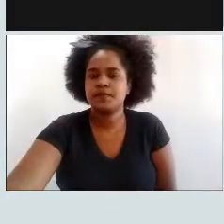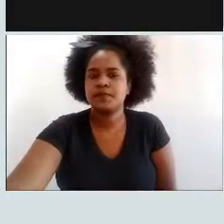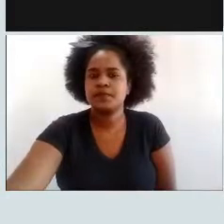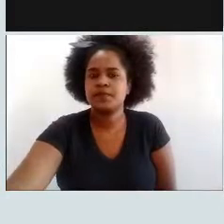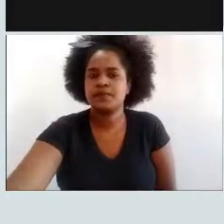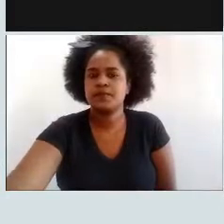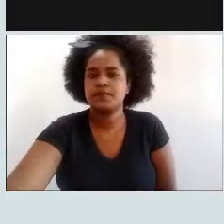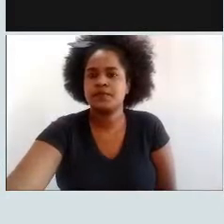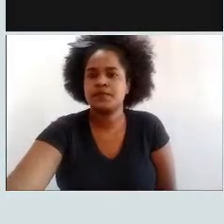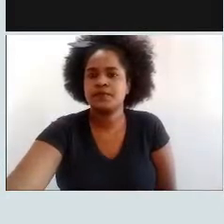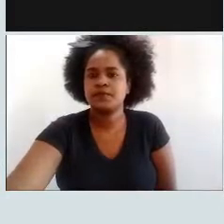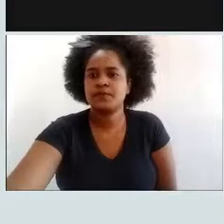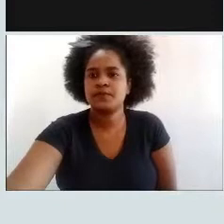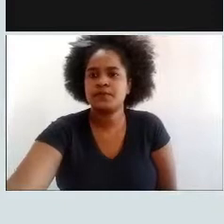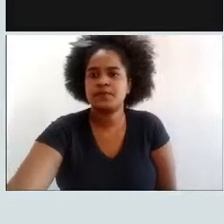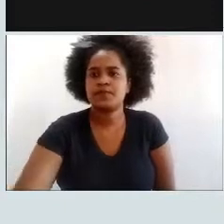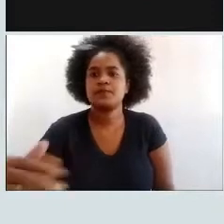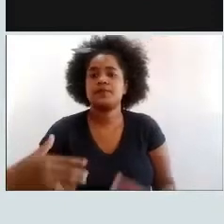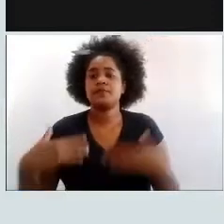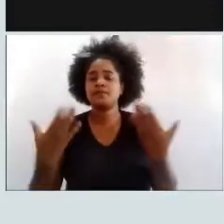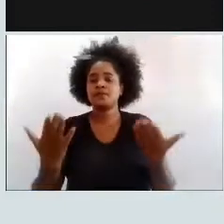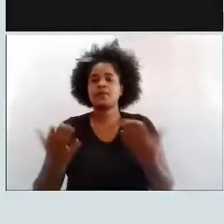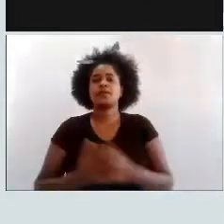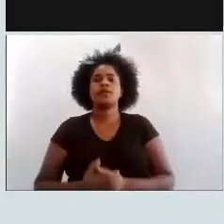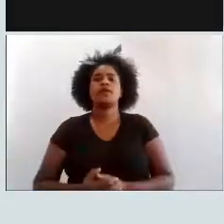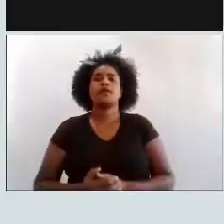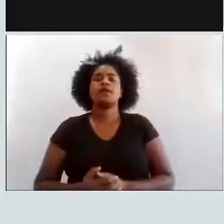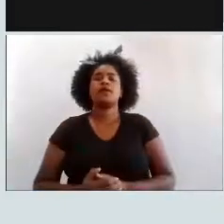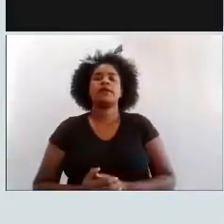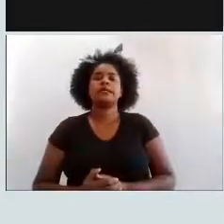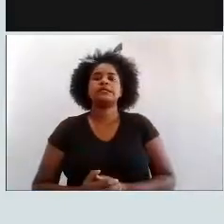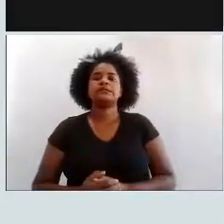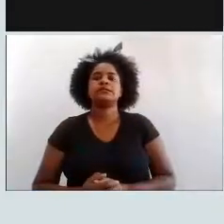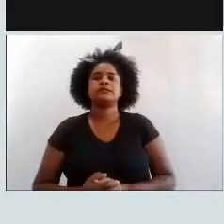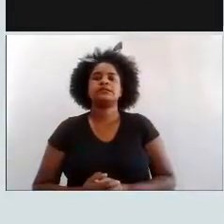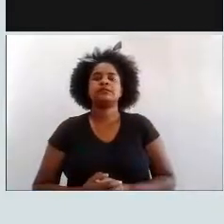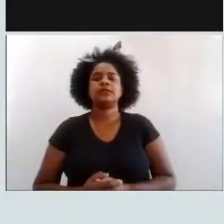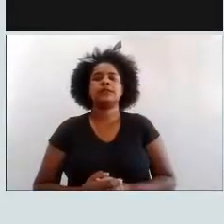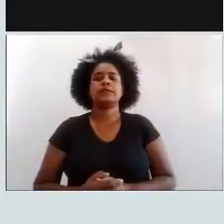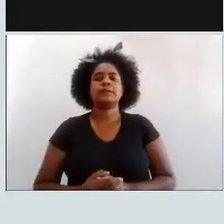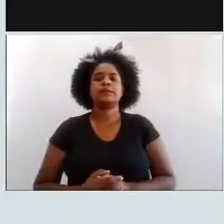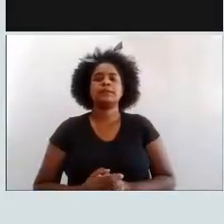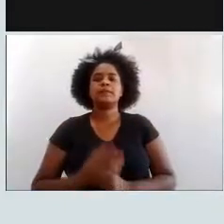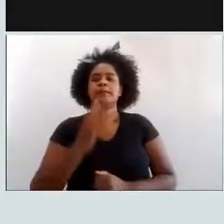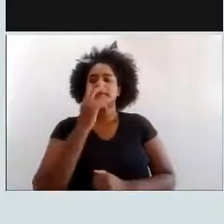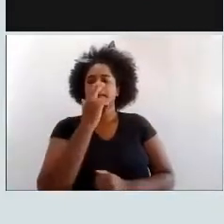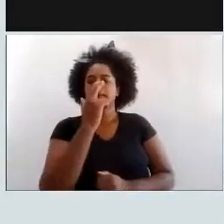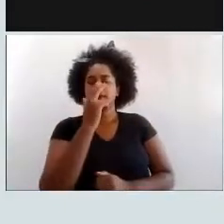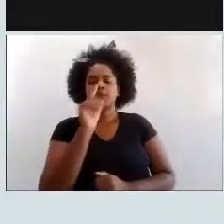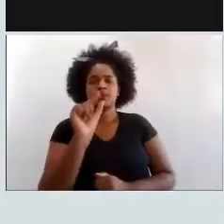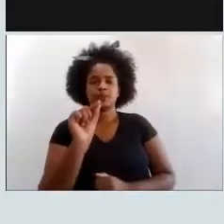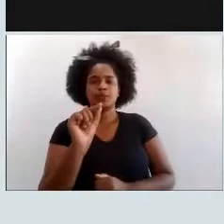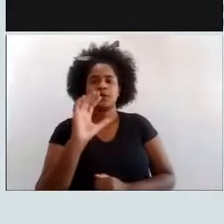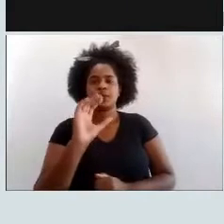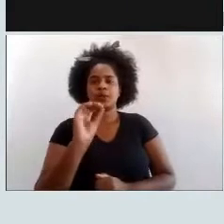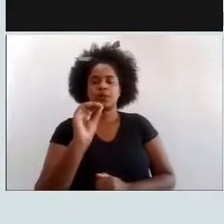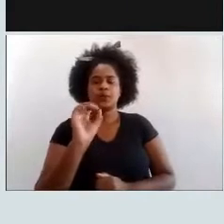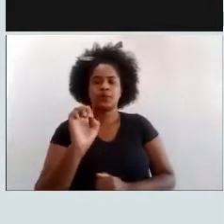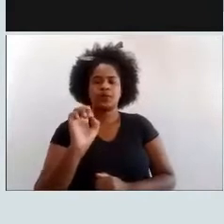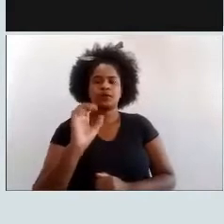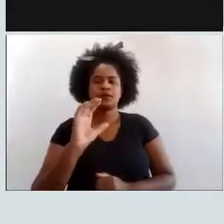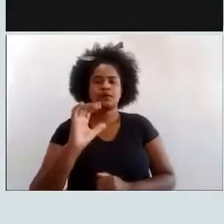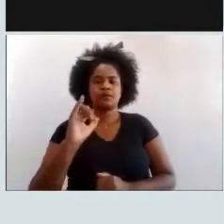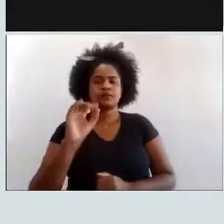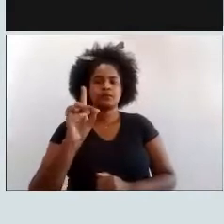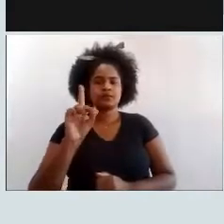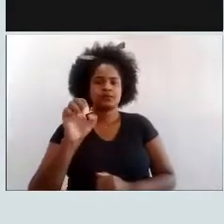É, é como se nós estivéssemos falando que elas são coincidentes quando todos os